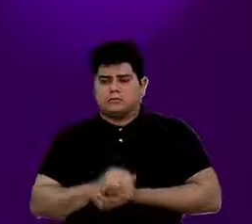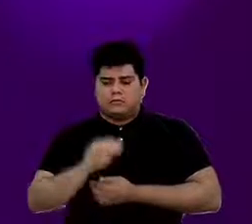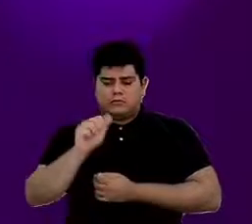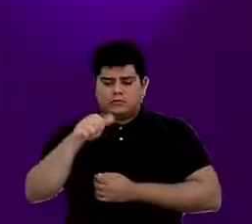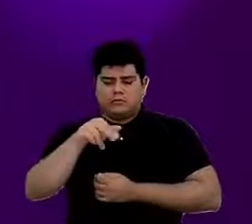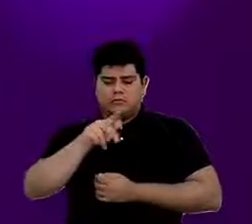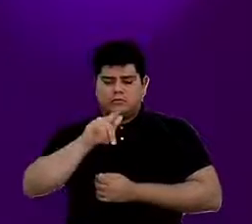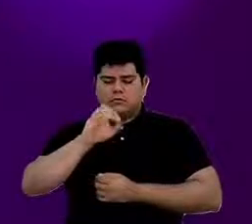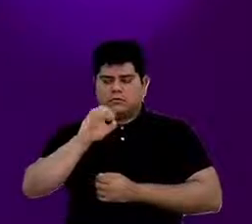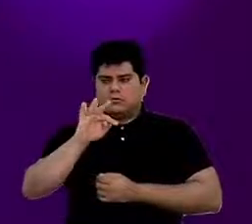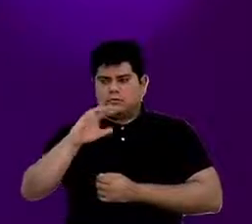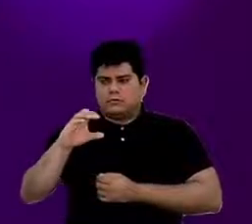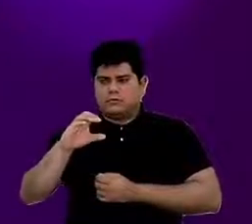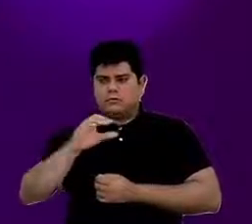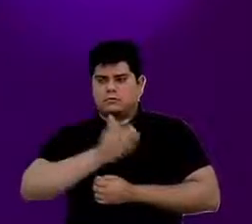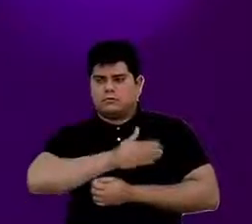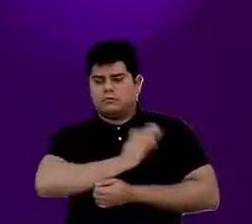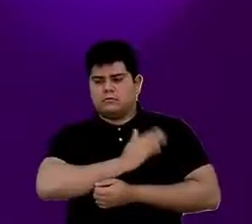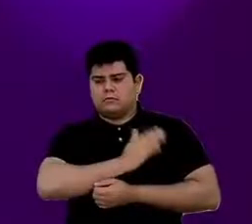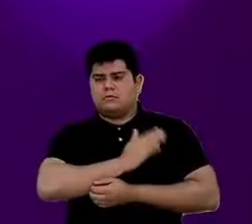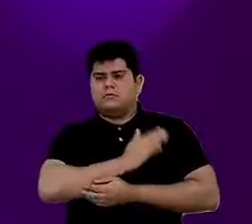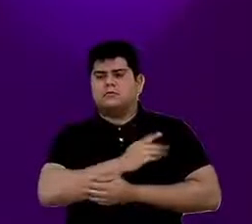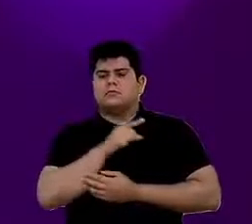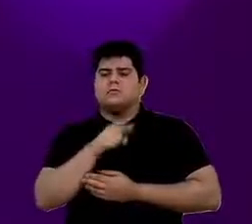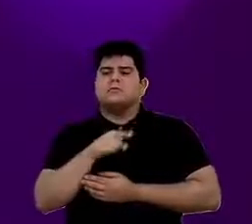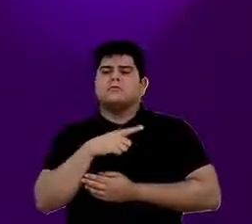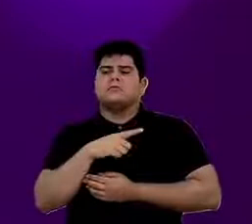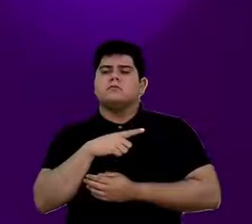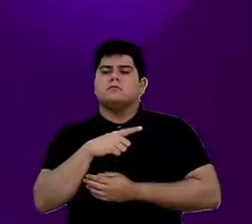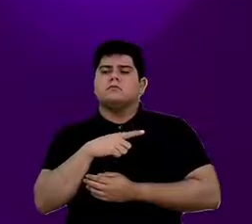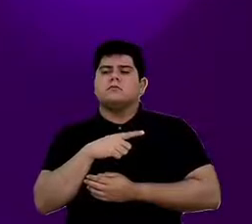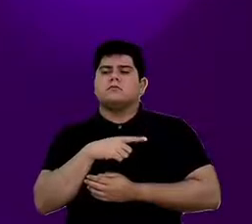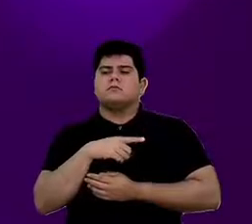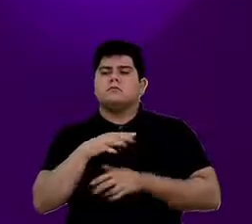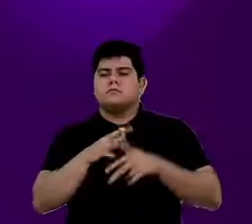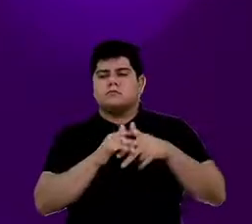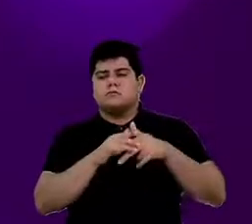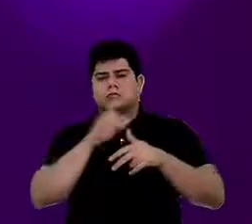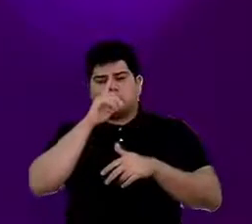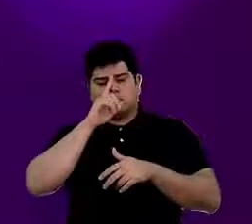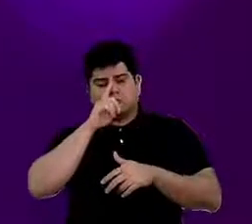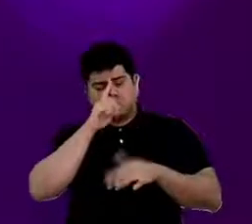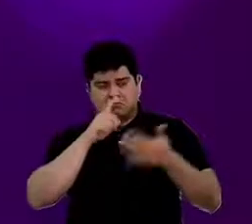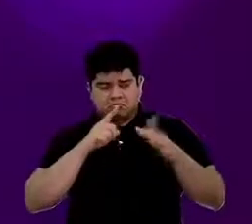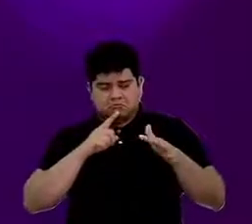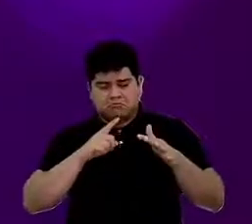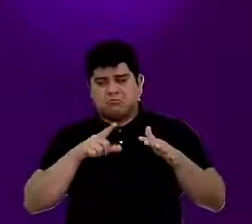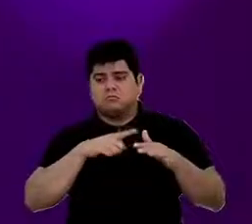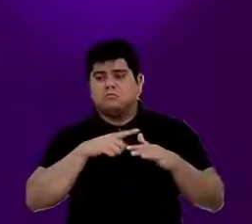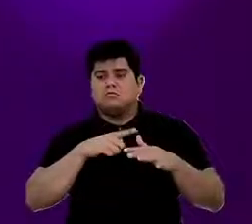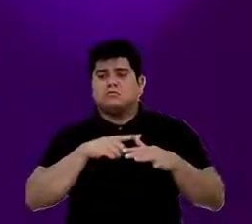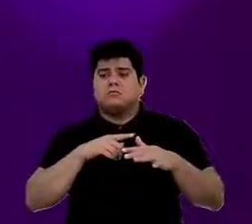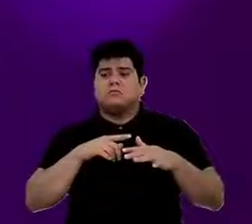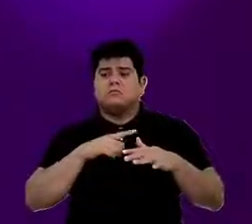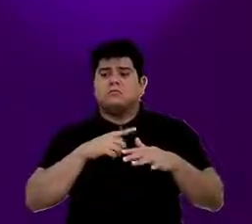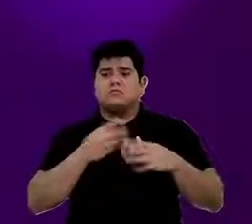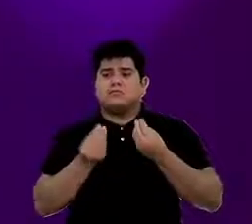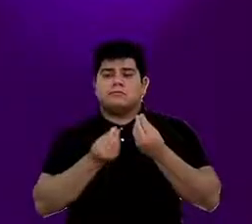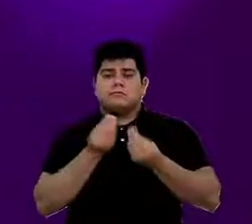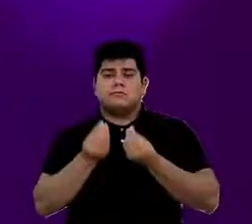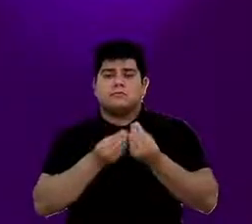é um método alternativo aos estudos funcionais, notadamente nos pacientes de risco baixo e intermediário, chega a ter uma